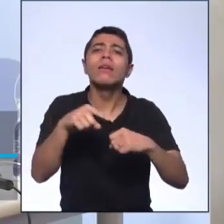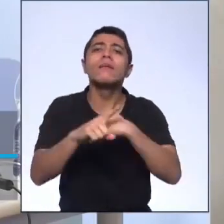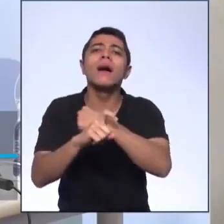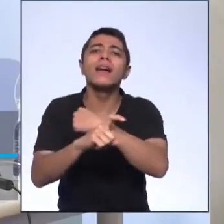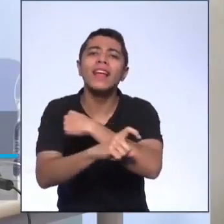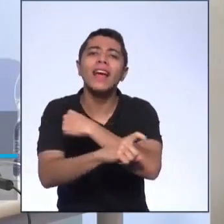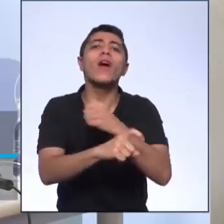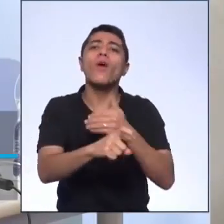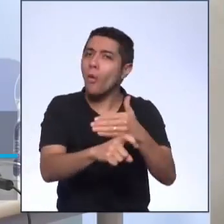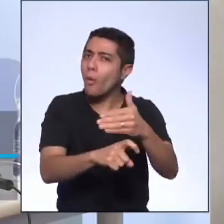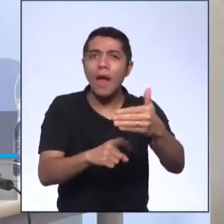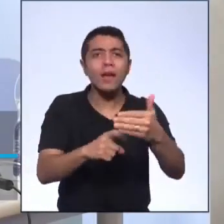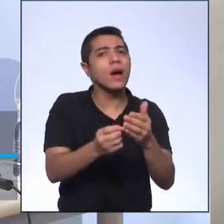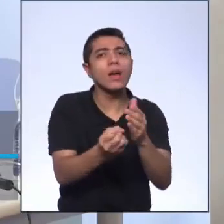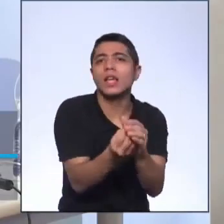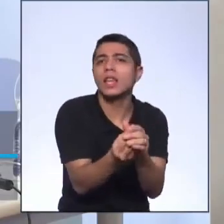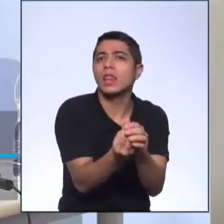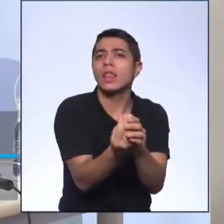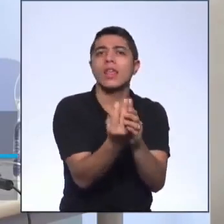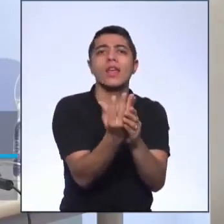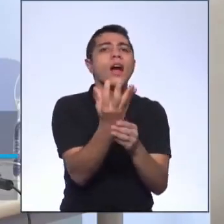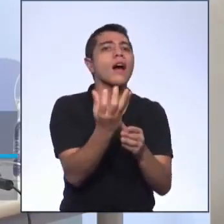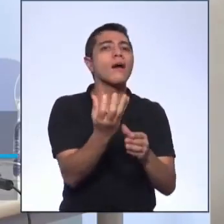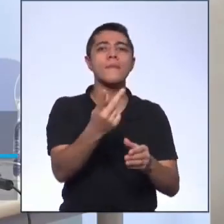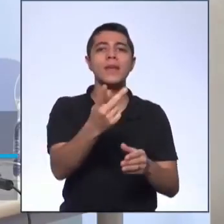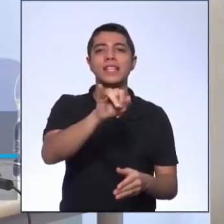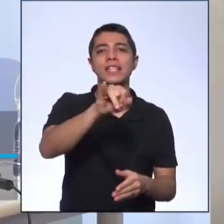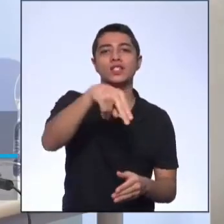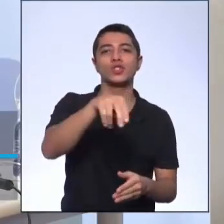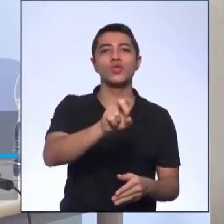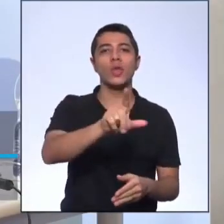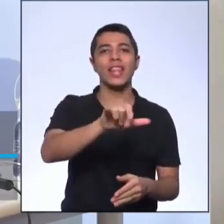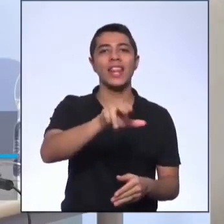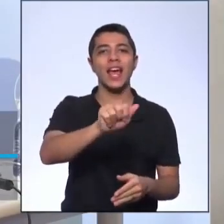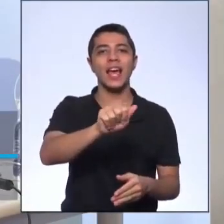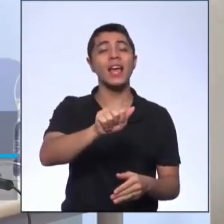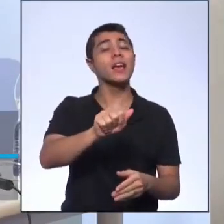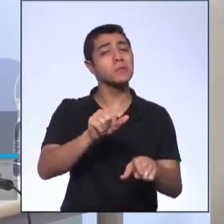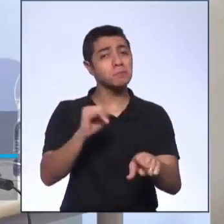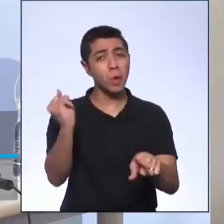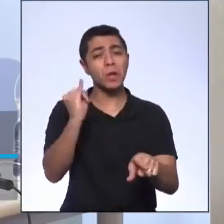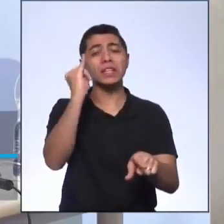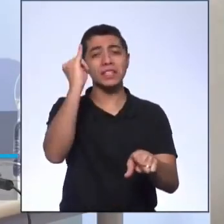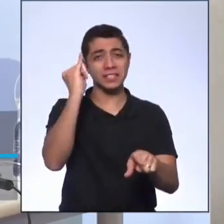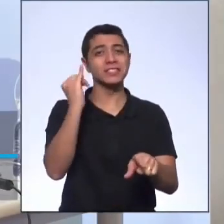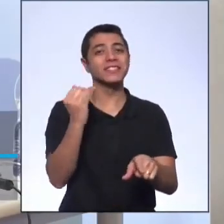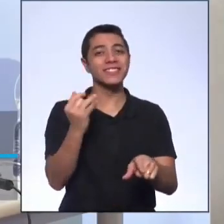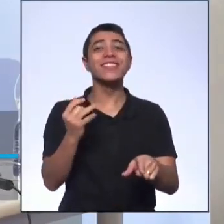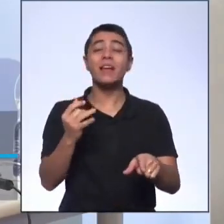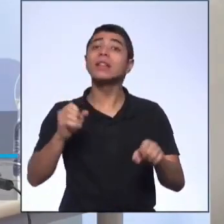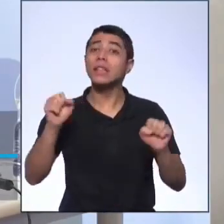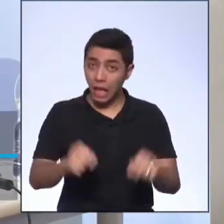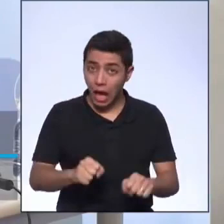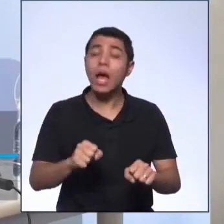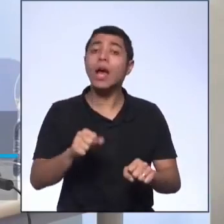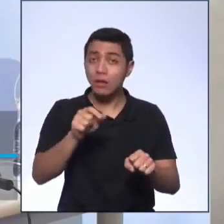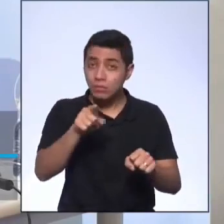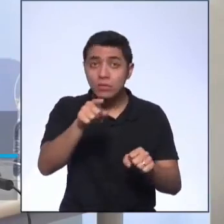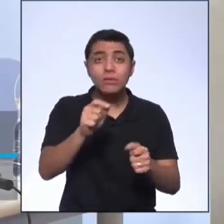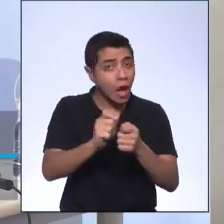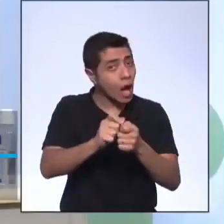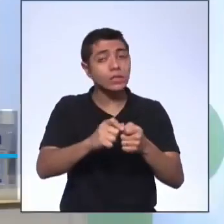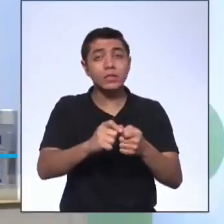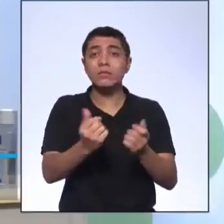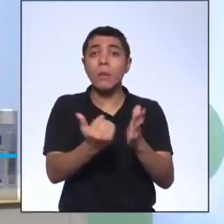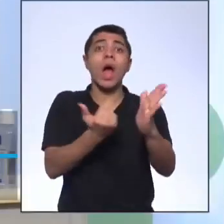Essa substância, né, esse hormônio aí tão importante para a gente, tá? Então, você consegue fazer isso em larga escala, né, Aline? Ok, isso